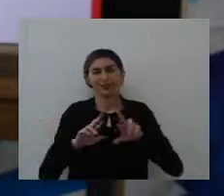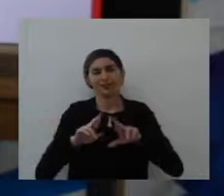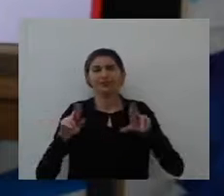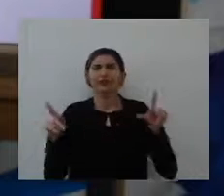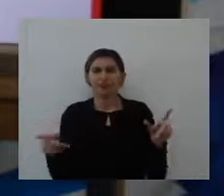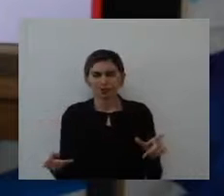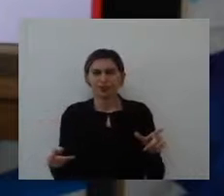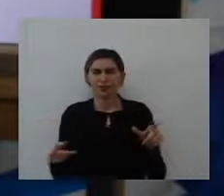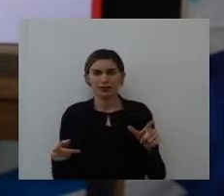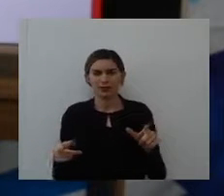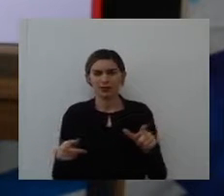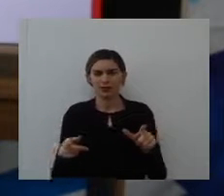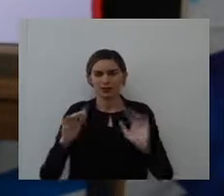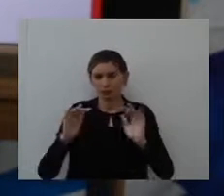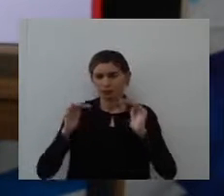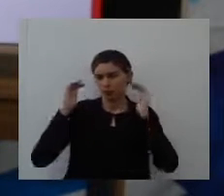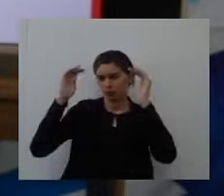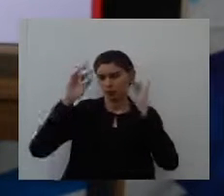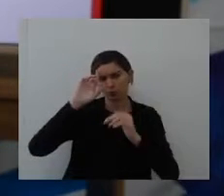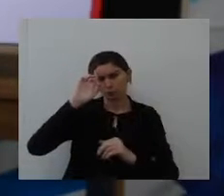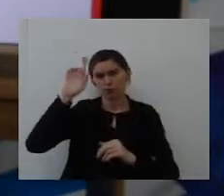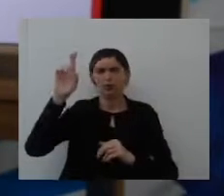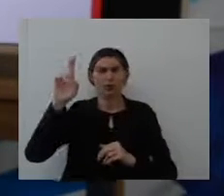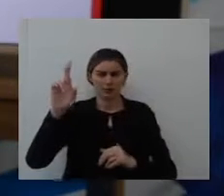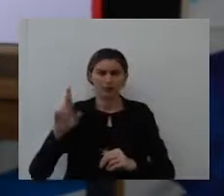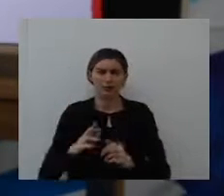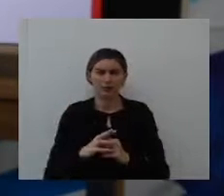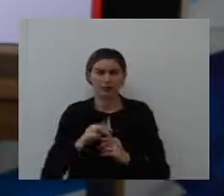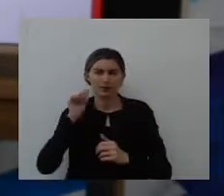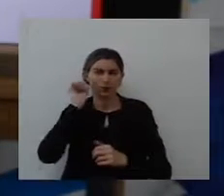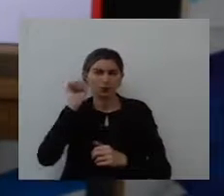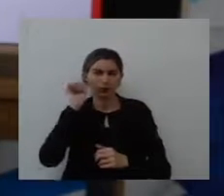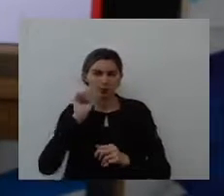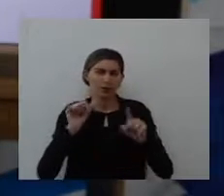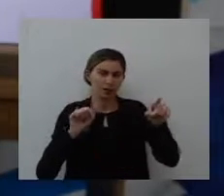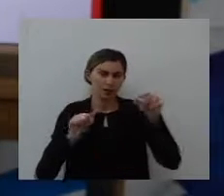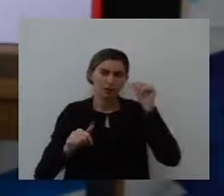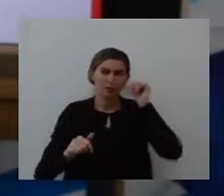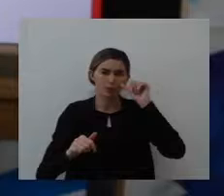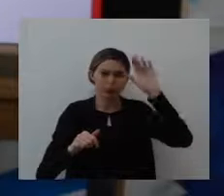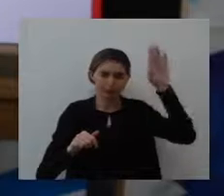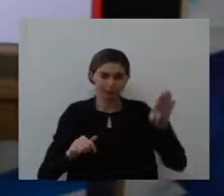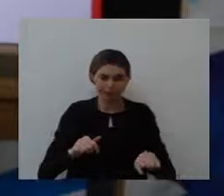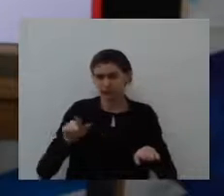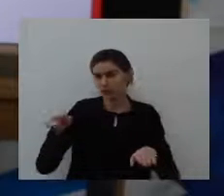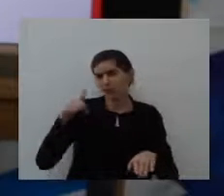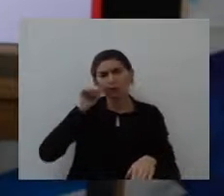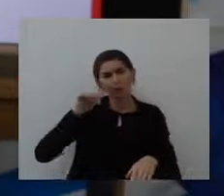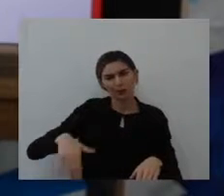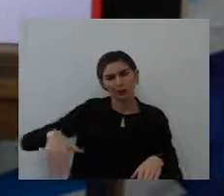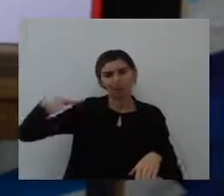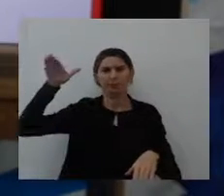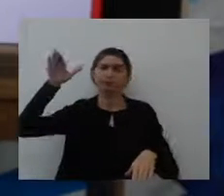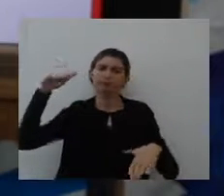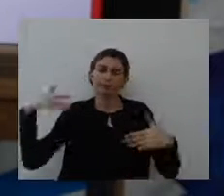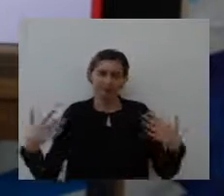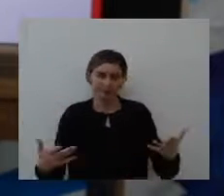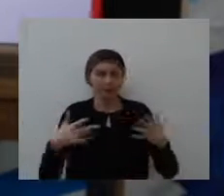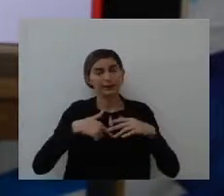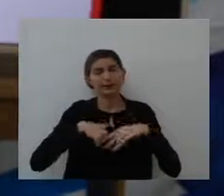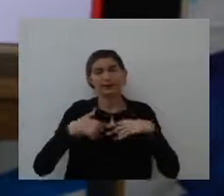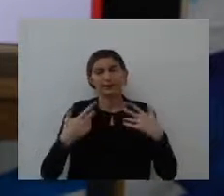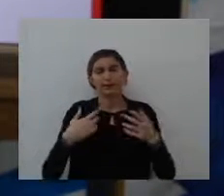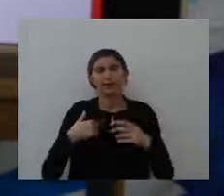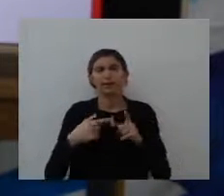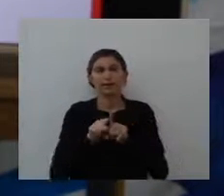nessa função de poder dado à mulher, tá bem? Então, os genos ainda eram